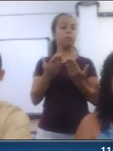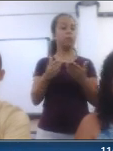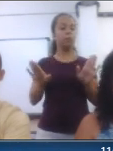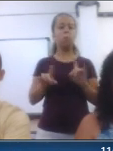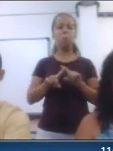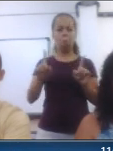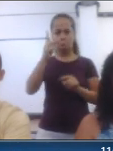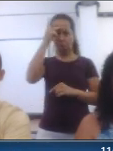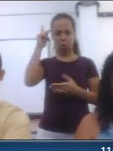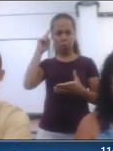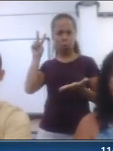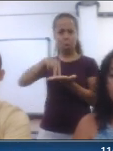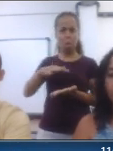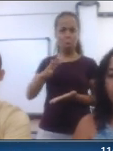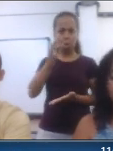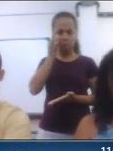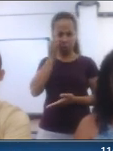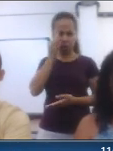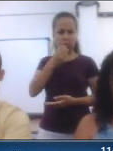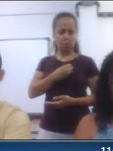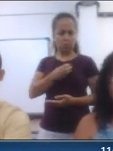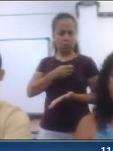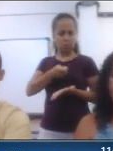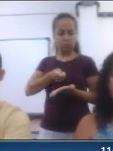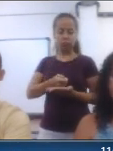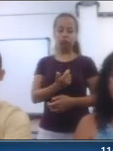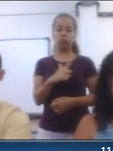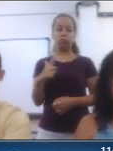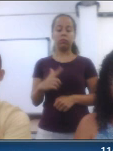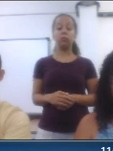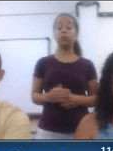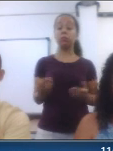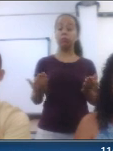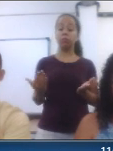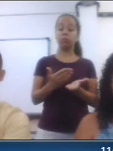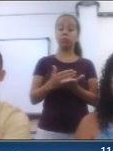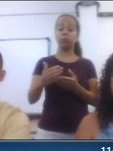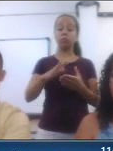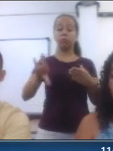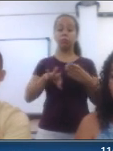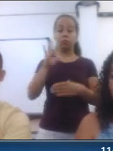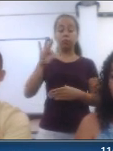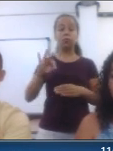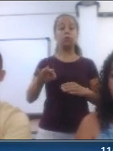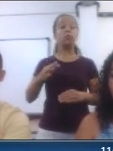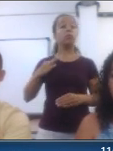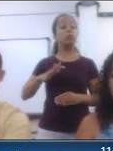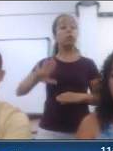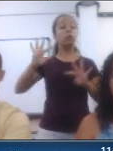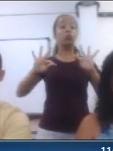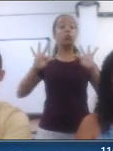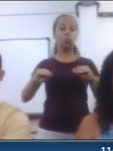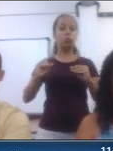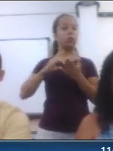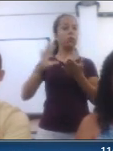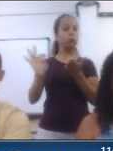da presença. Neste momento, iniciaremos o sorteio de todos os candidatos com